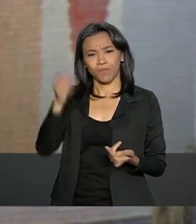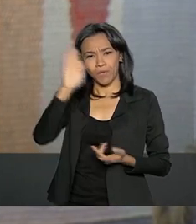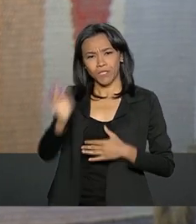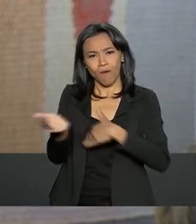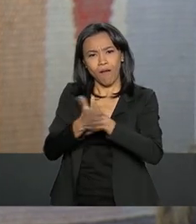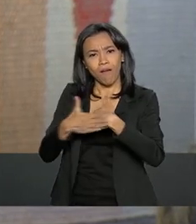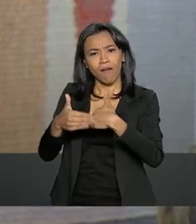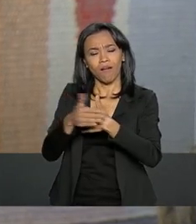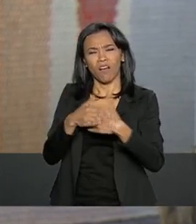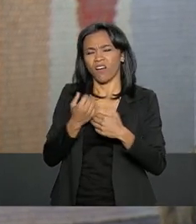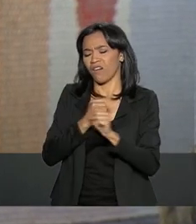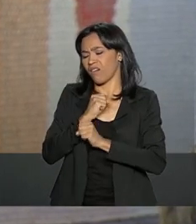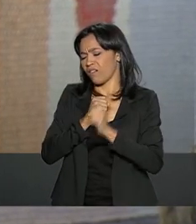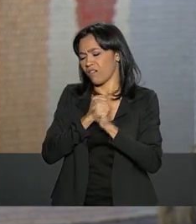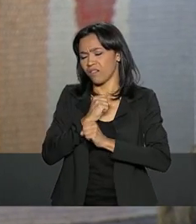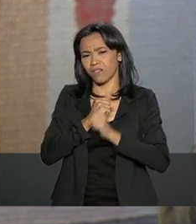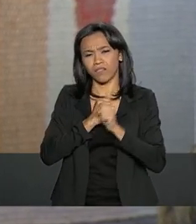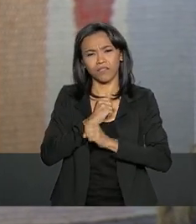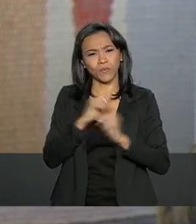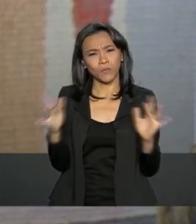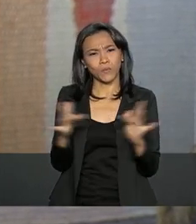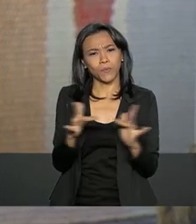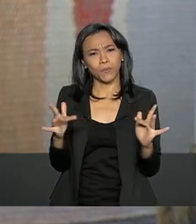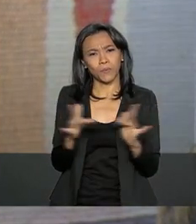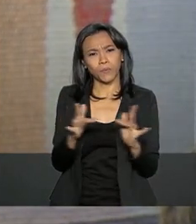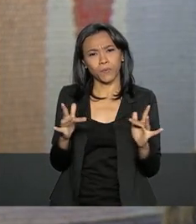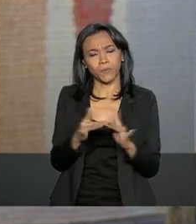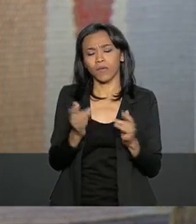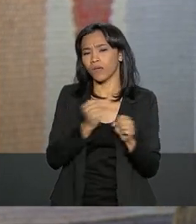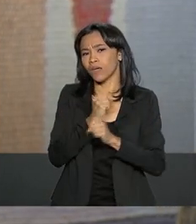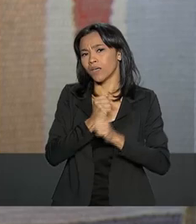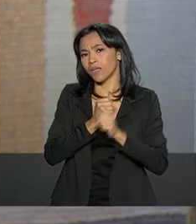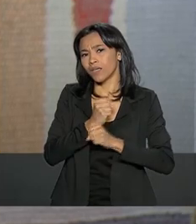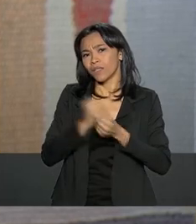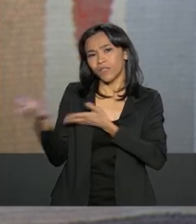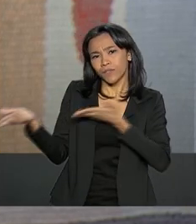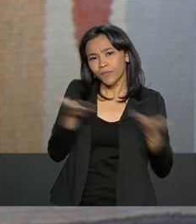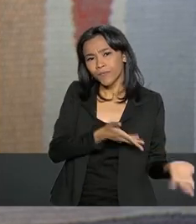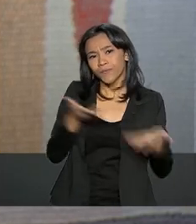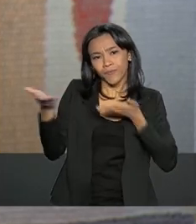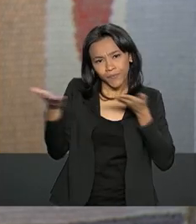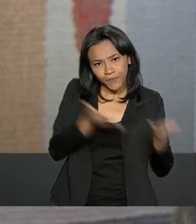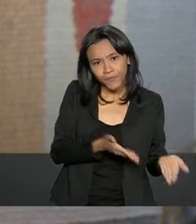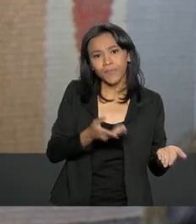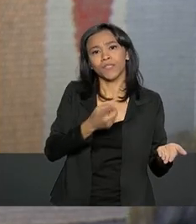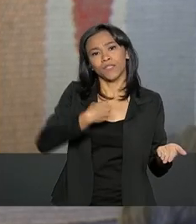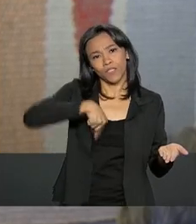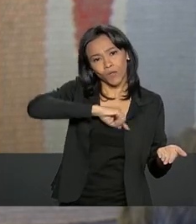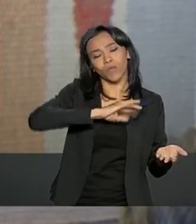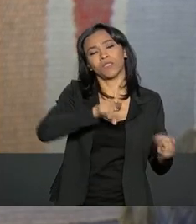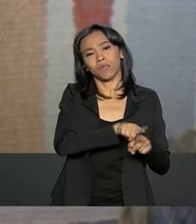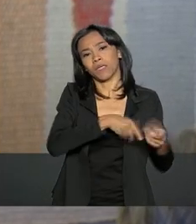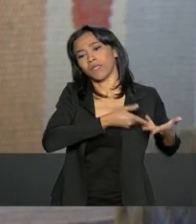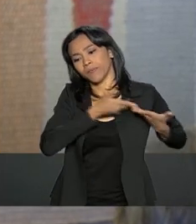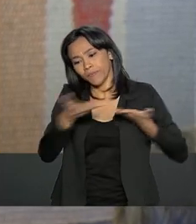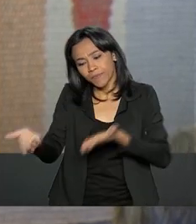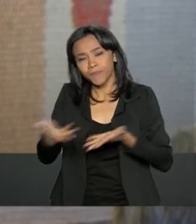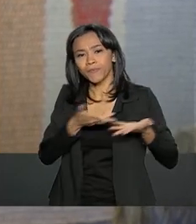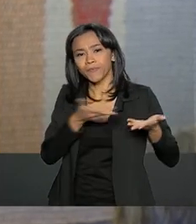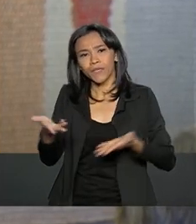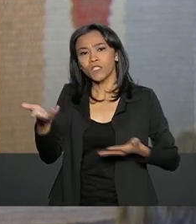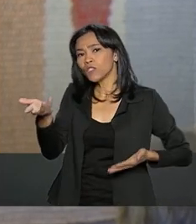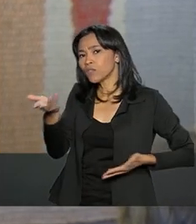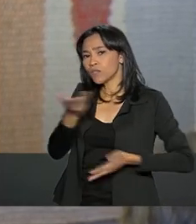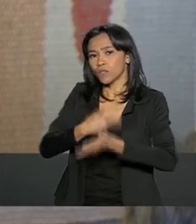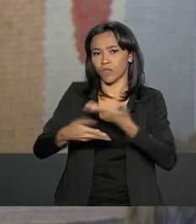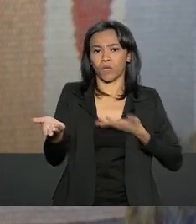São anos de convivência, anos de recebê-los, anos de que vocês nos recebam aqui no Brasil, de